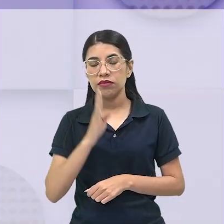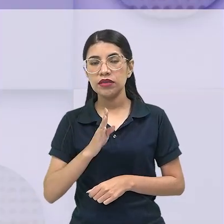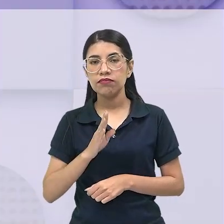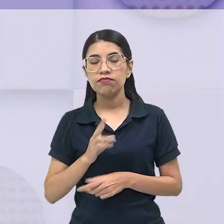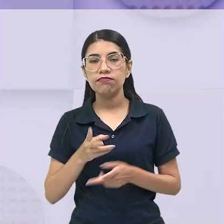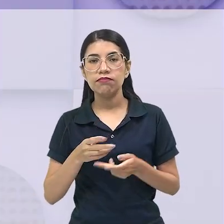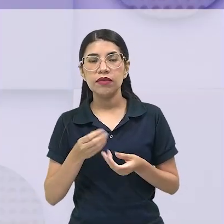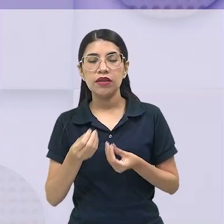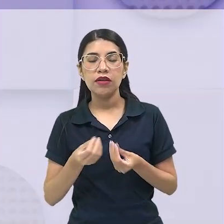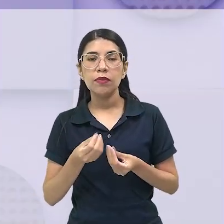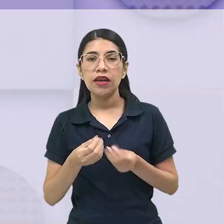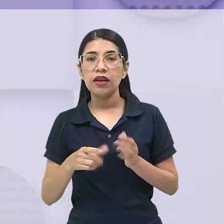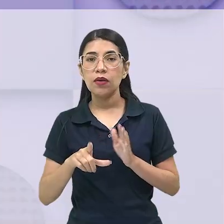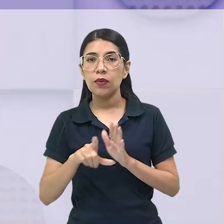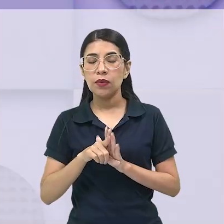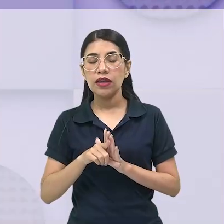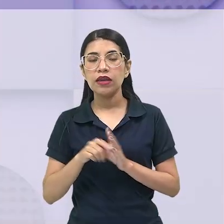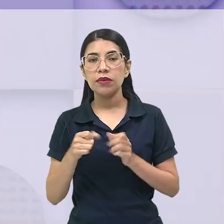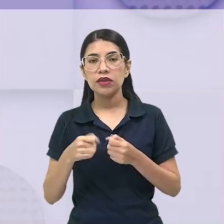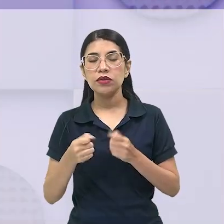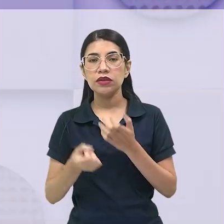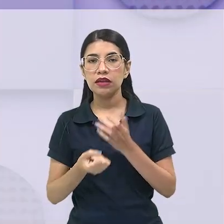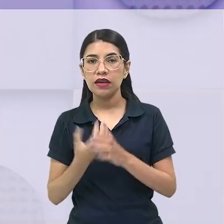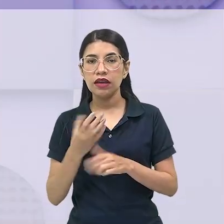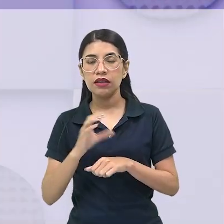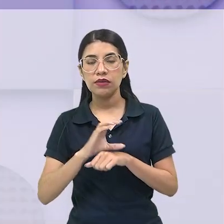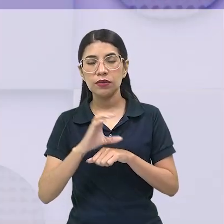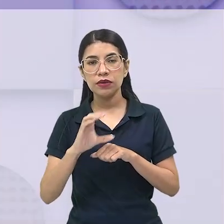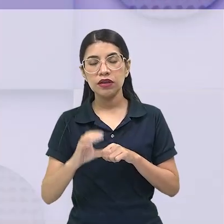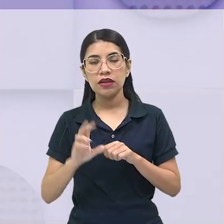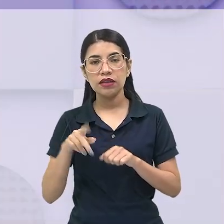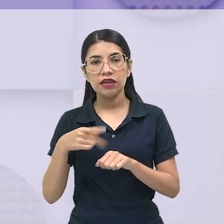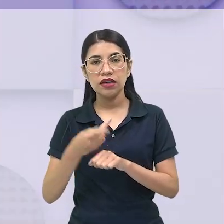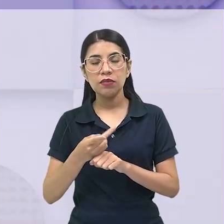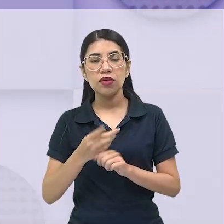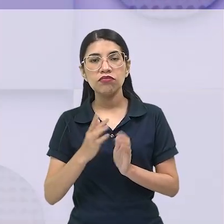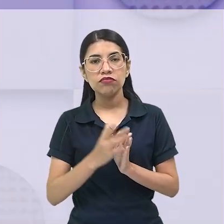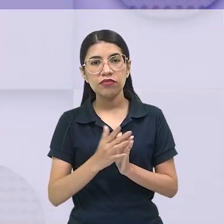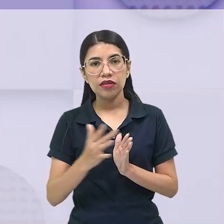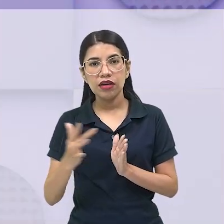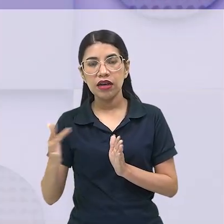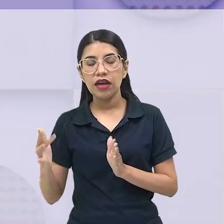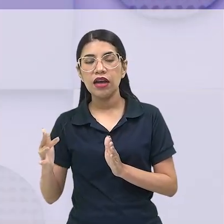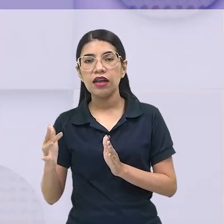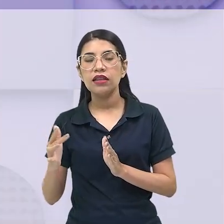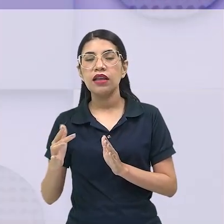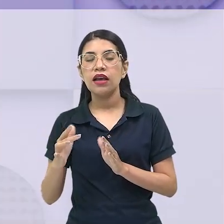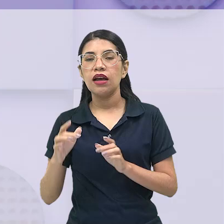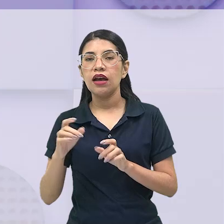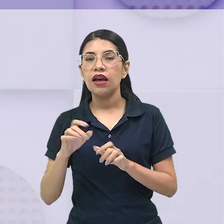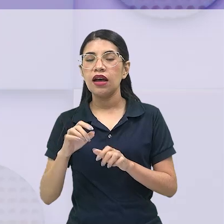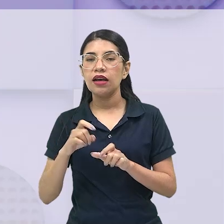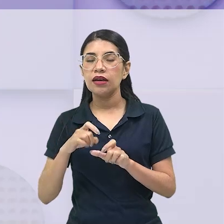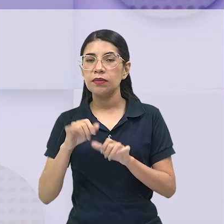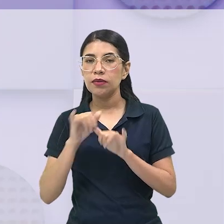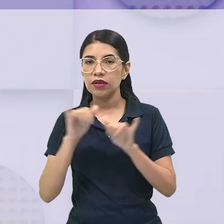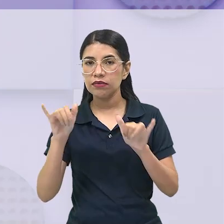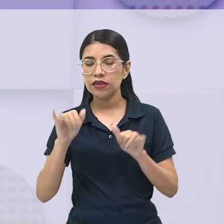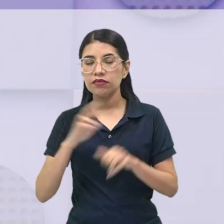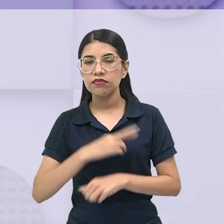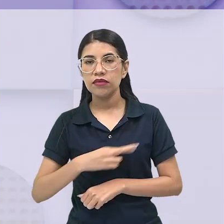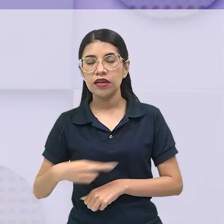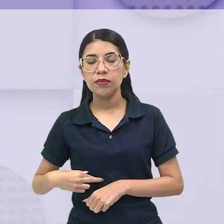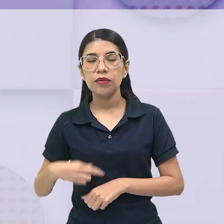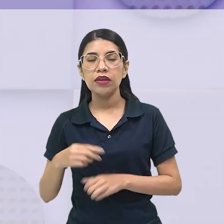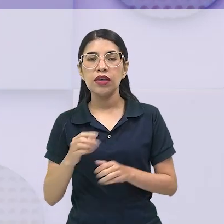isso foi peso de lei, de Constituição. Só depois de um bom tempo que na proclamação da República que, de fato, o Brasil vai